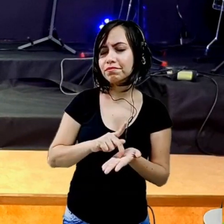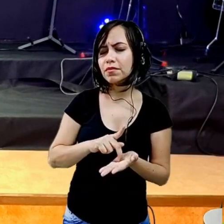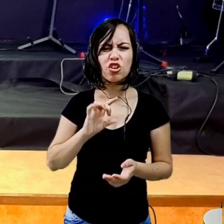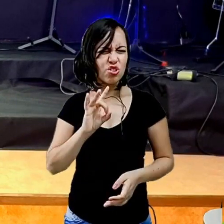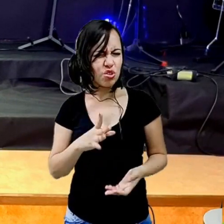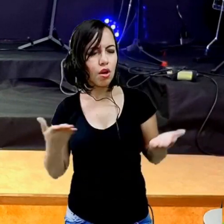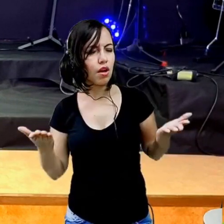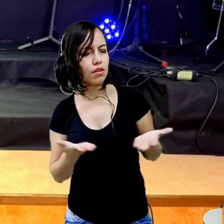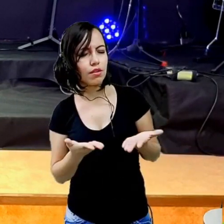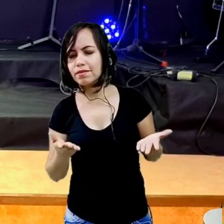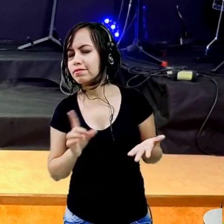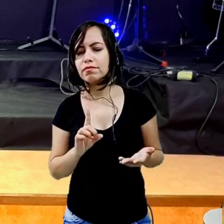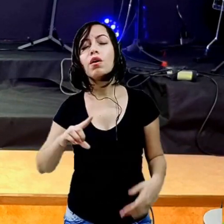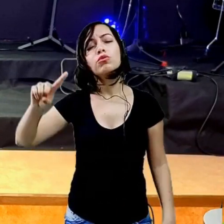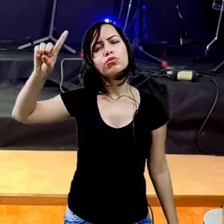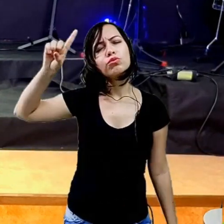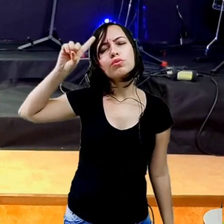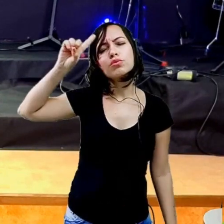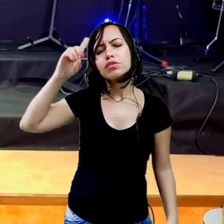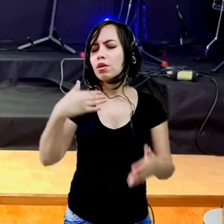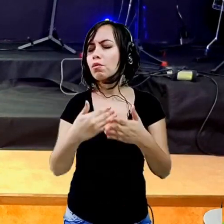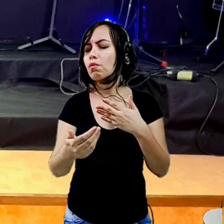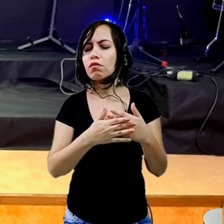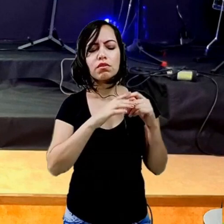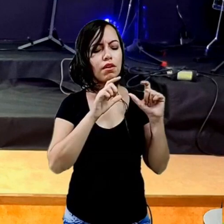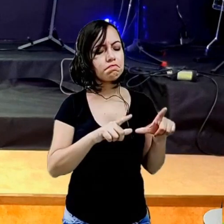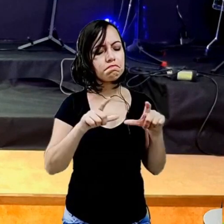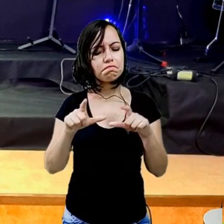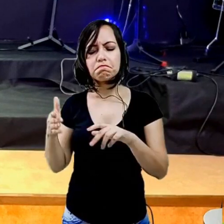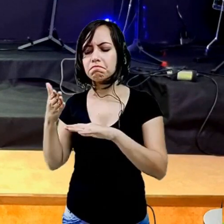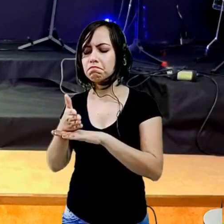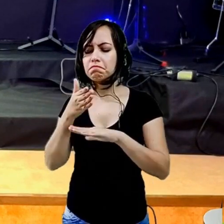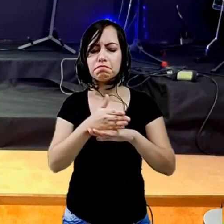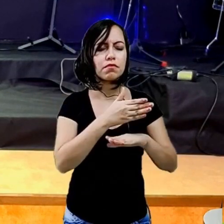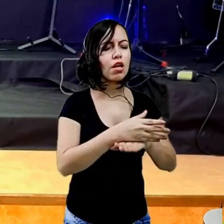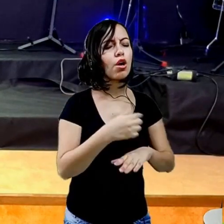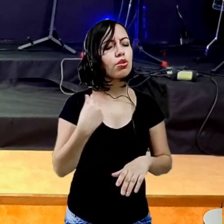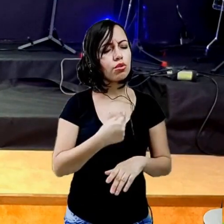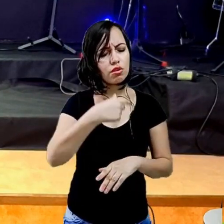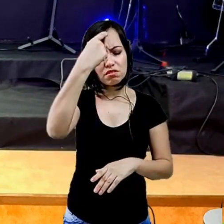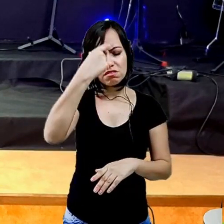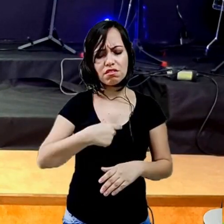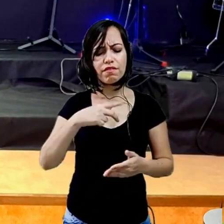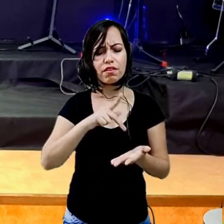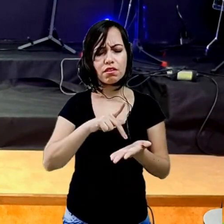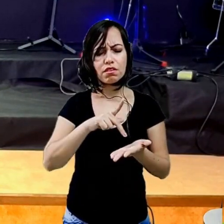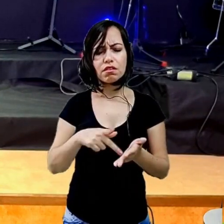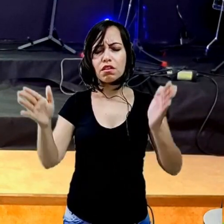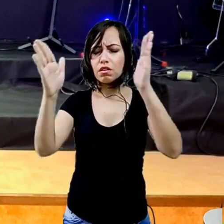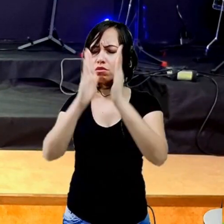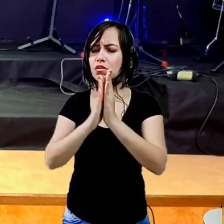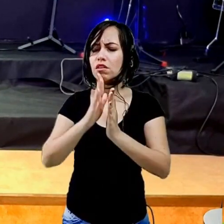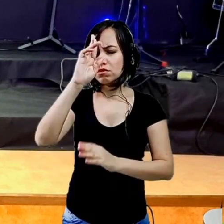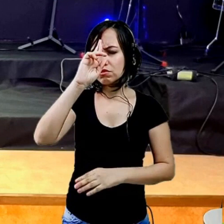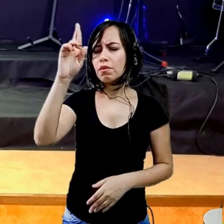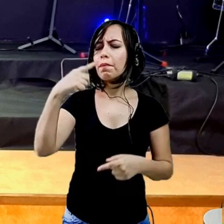neste momento, a cada dia, onde nós chegar, onde nós estiver, sejamos verdadeiros adoradores do Senhor, porque nós